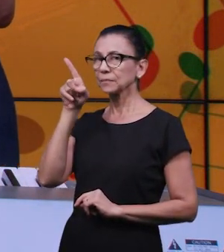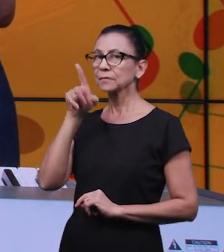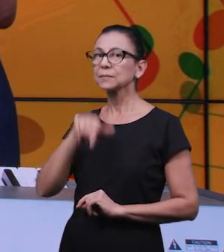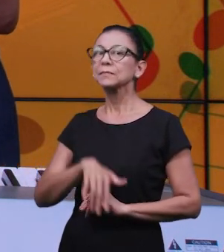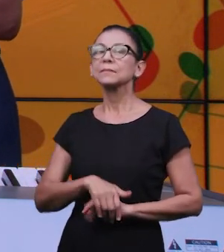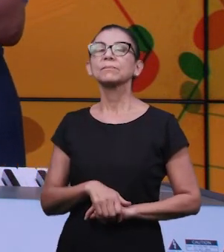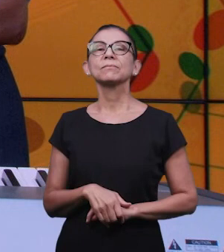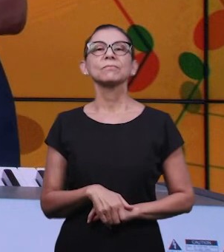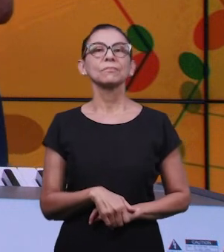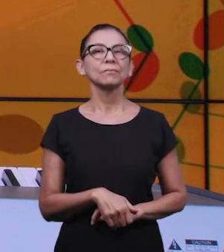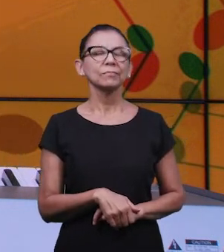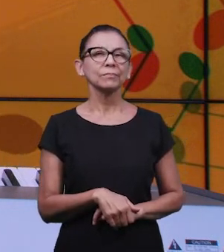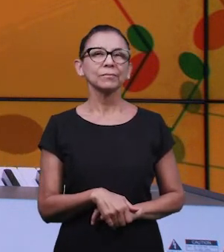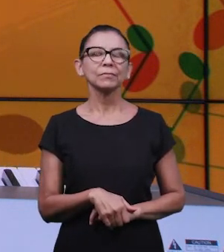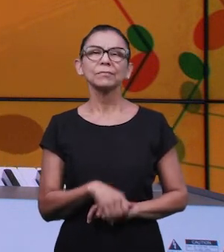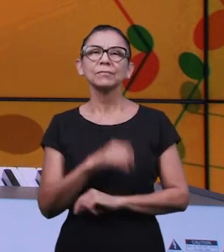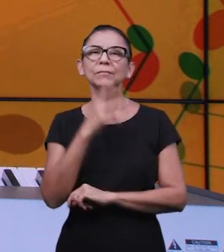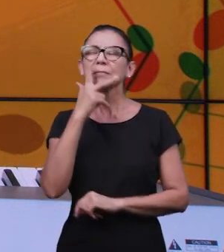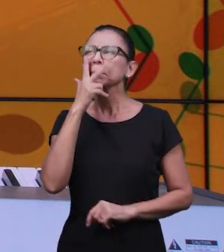sustenido.